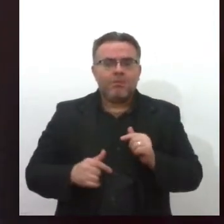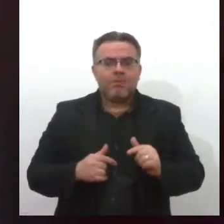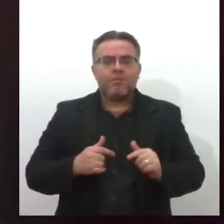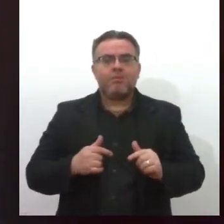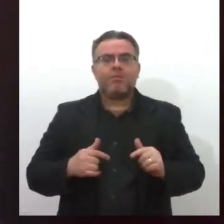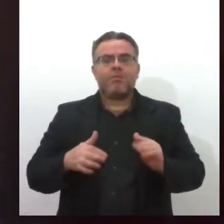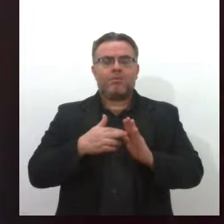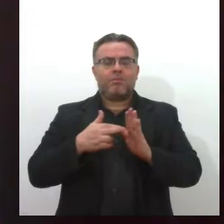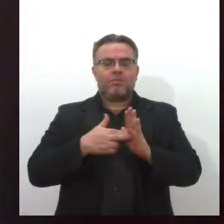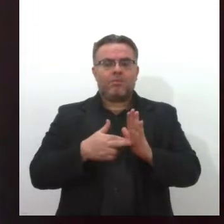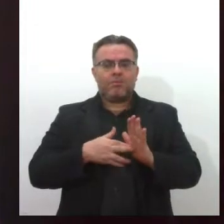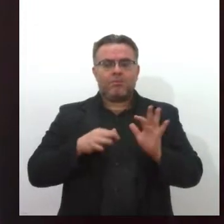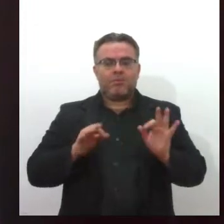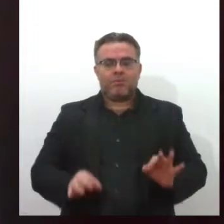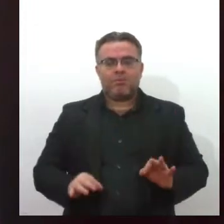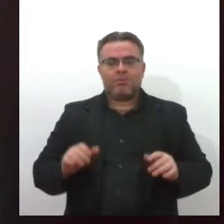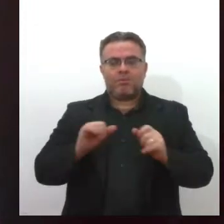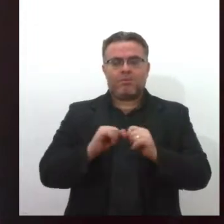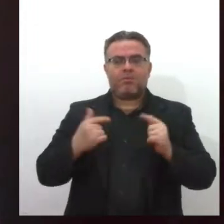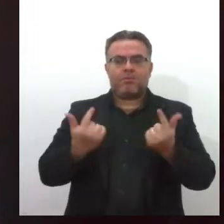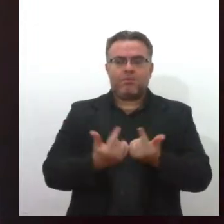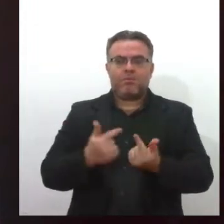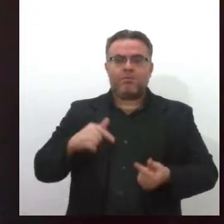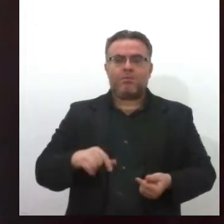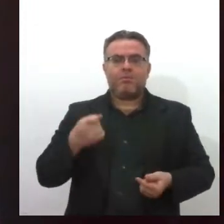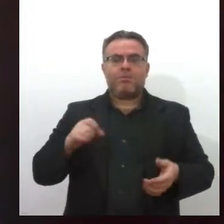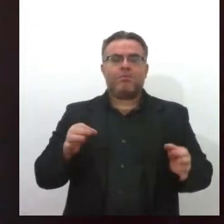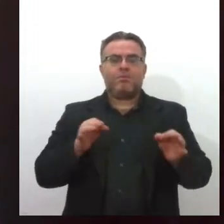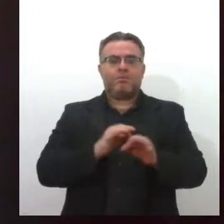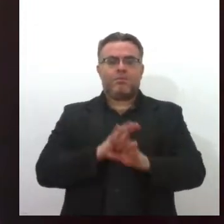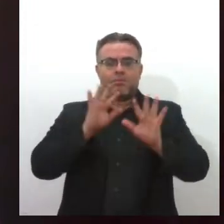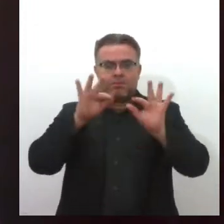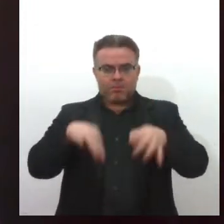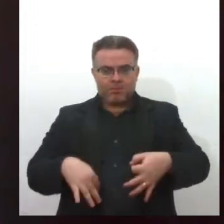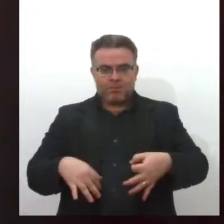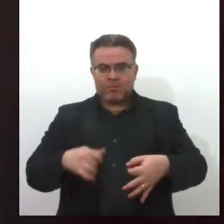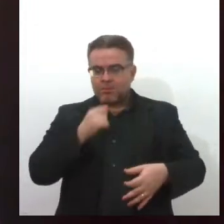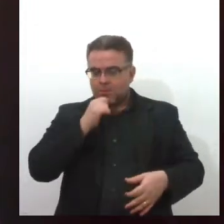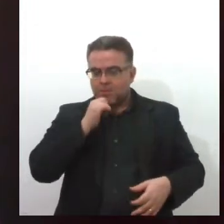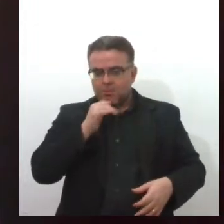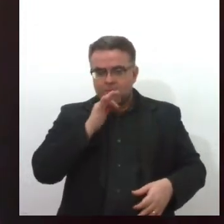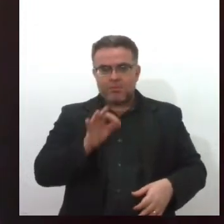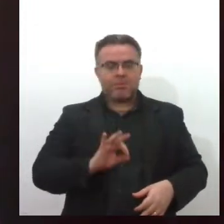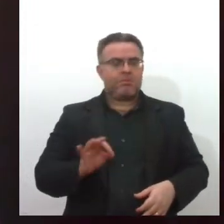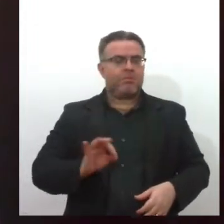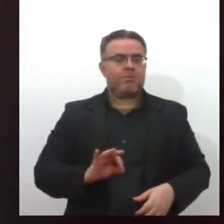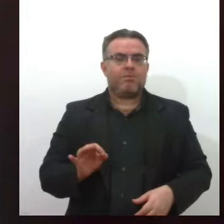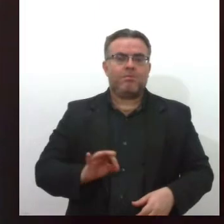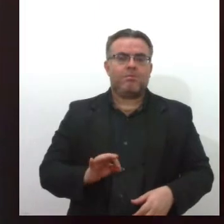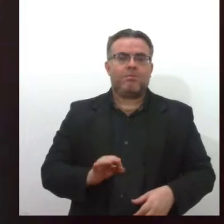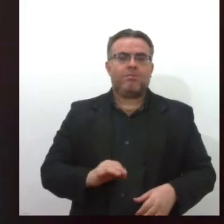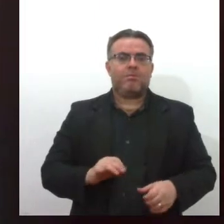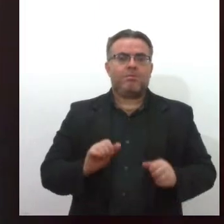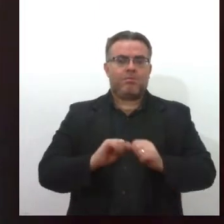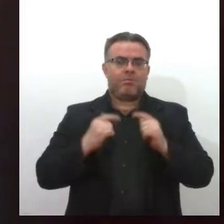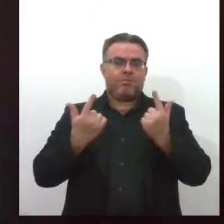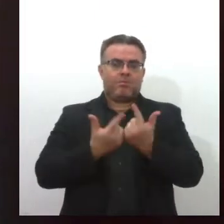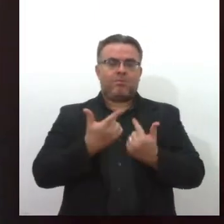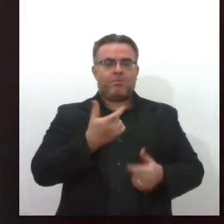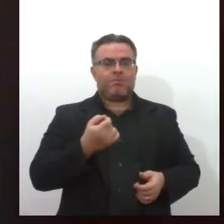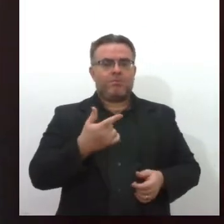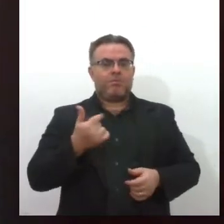2022, a Assembleia Legislativa de Sergipe ainda não encerrou o seu período legislativo ordinário referente ao ano de